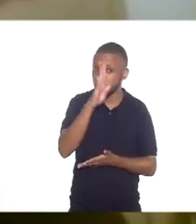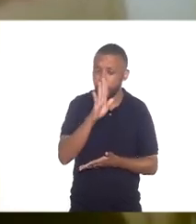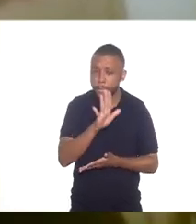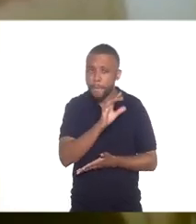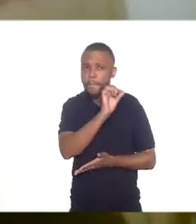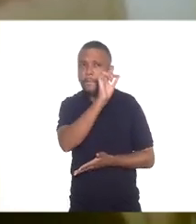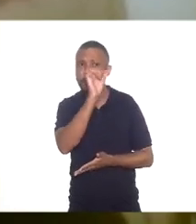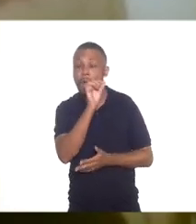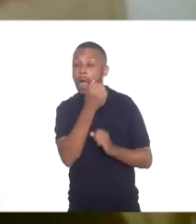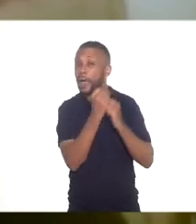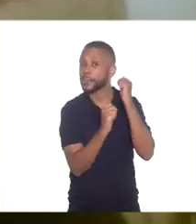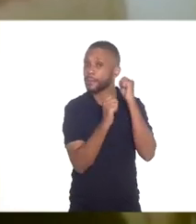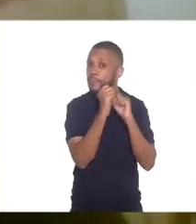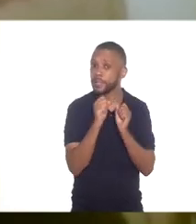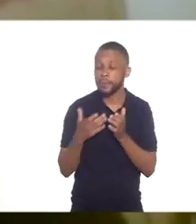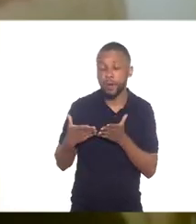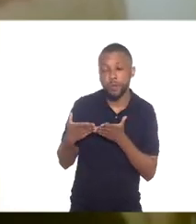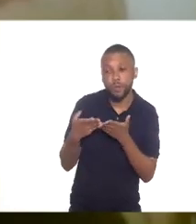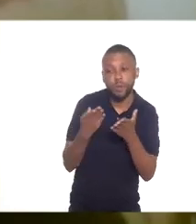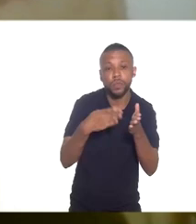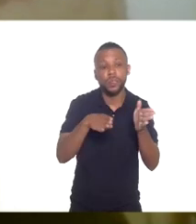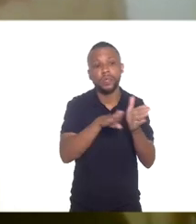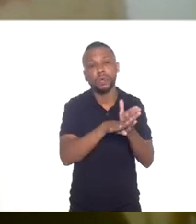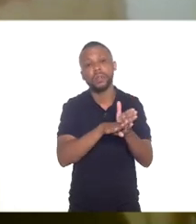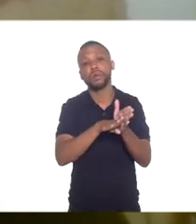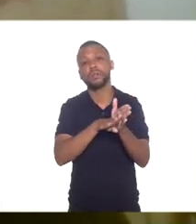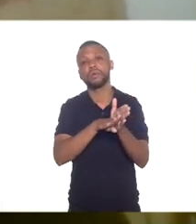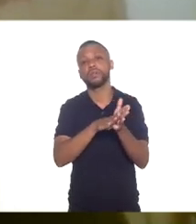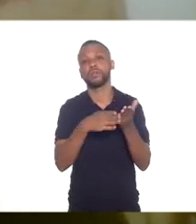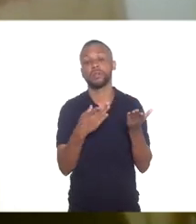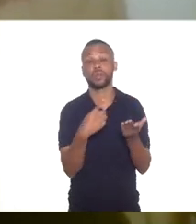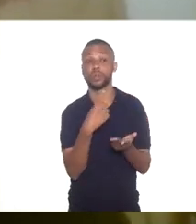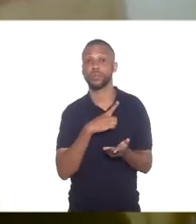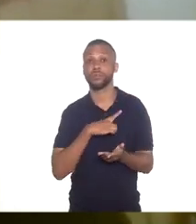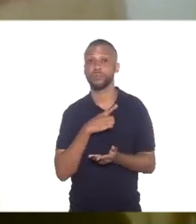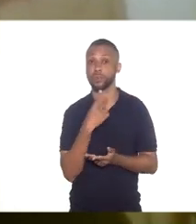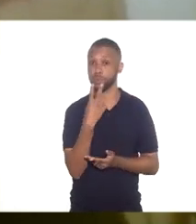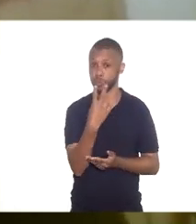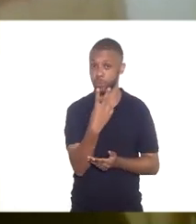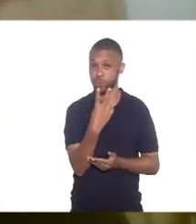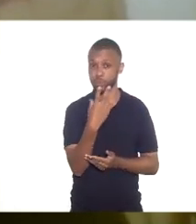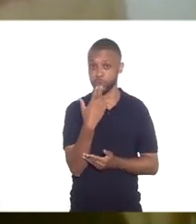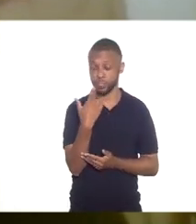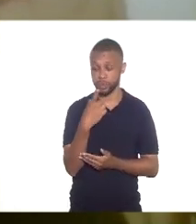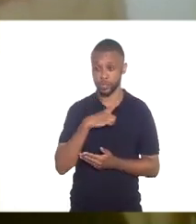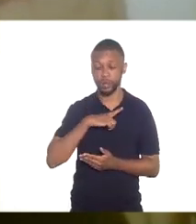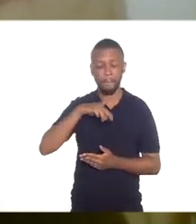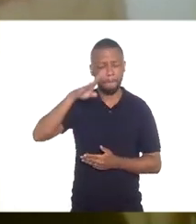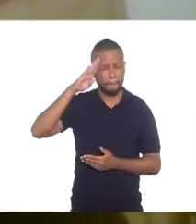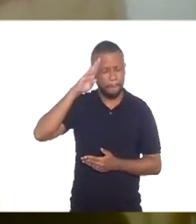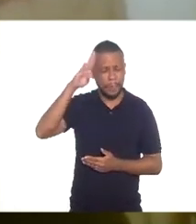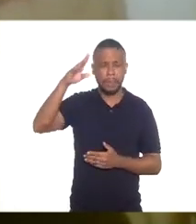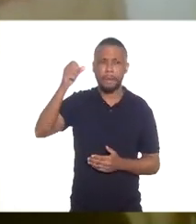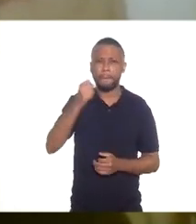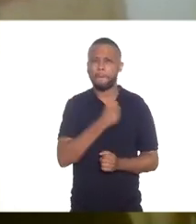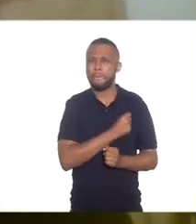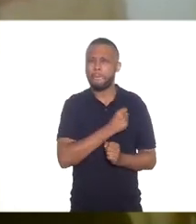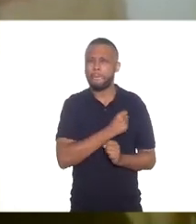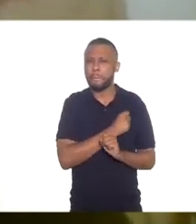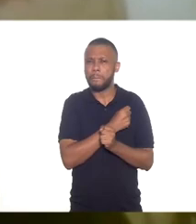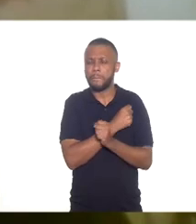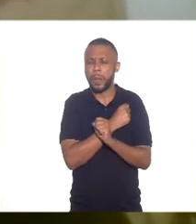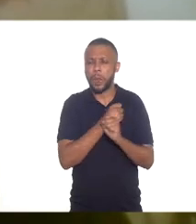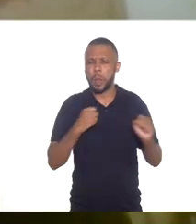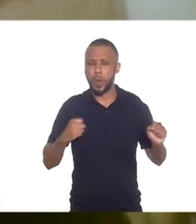vemos dois estaleiros que tinham os maiores guindastes do Brasil. O